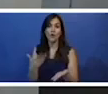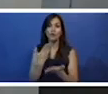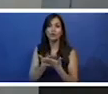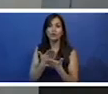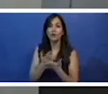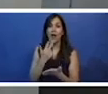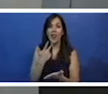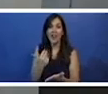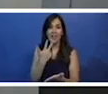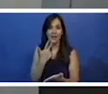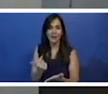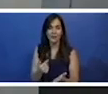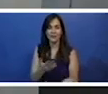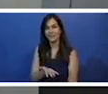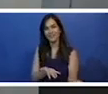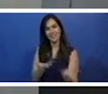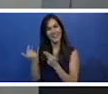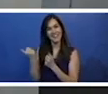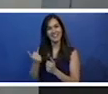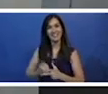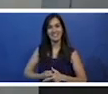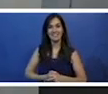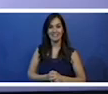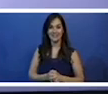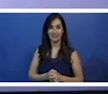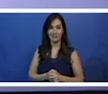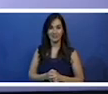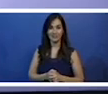língua. Vamos a eles?